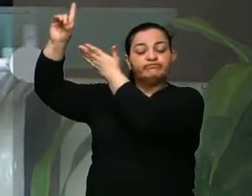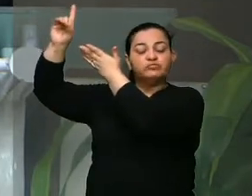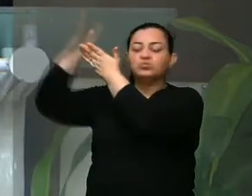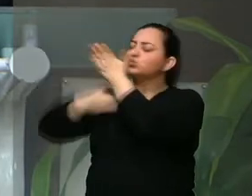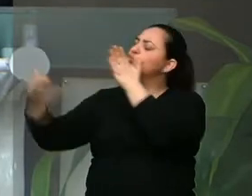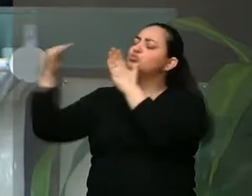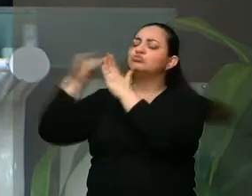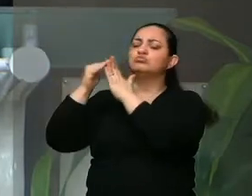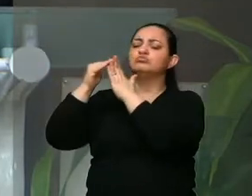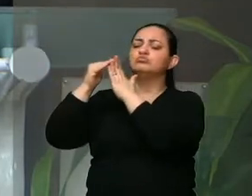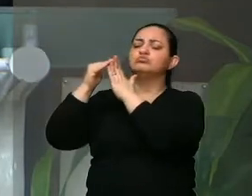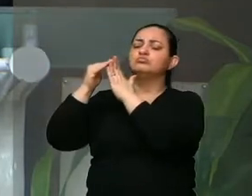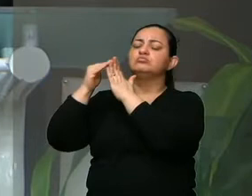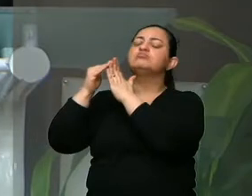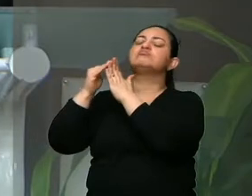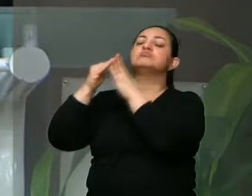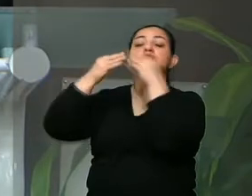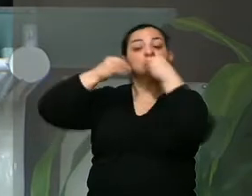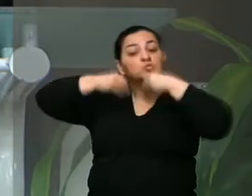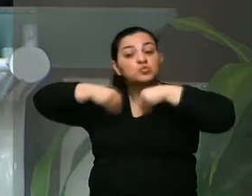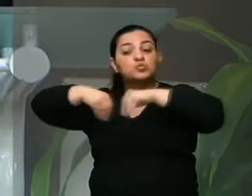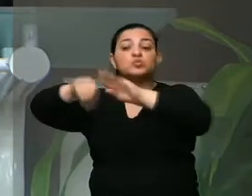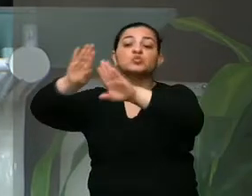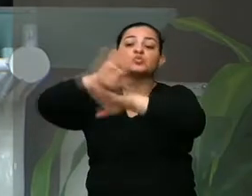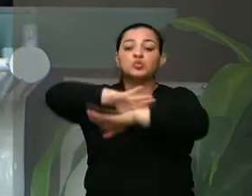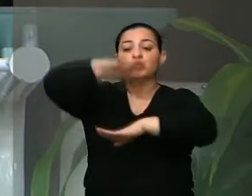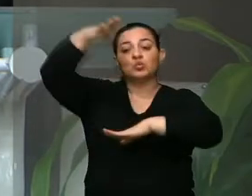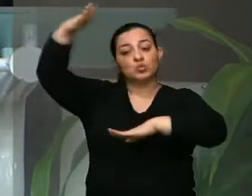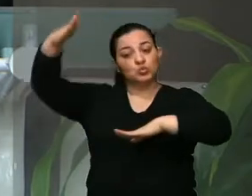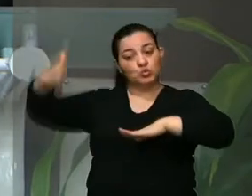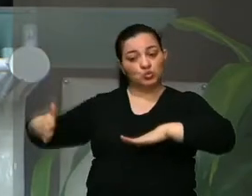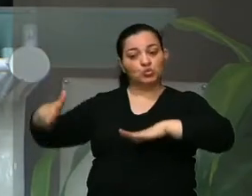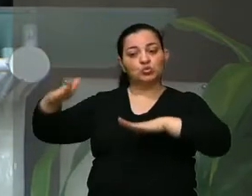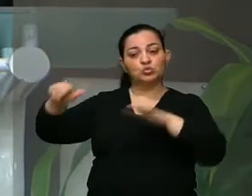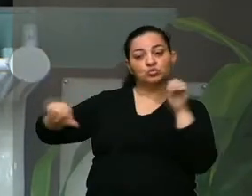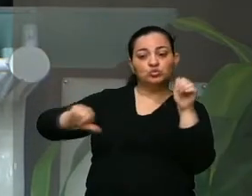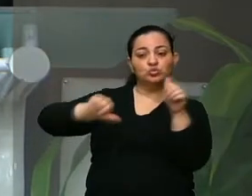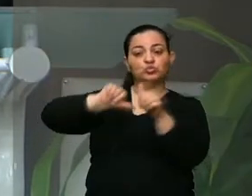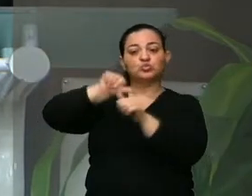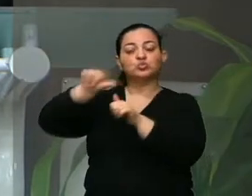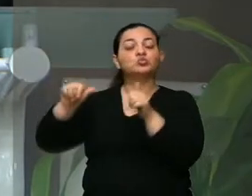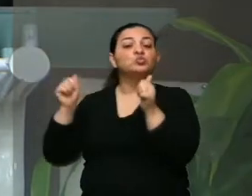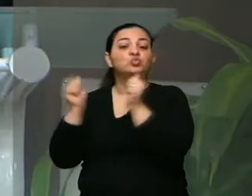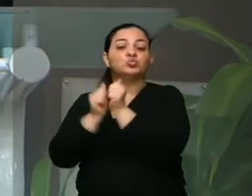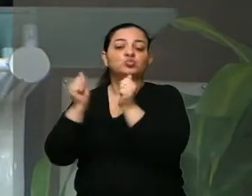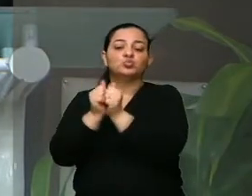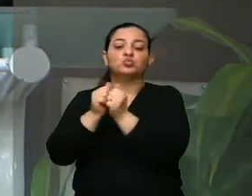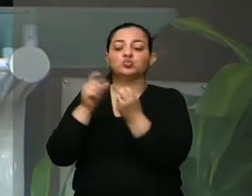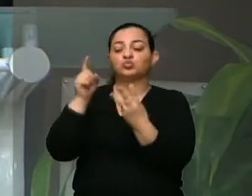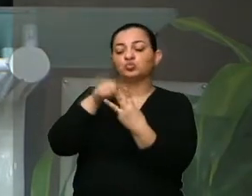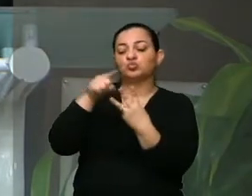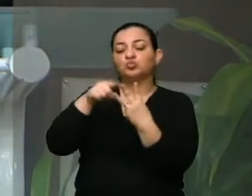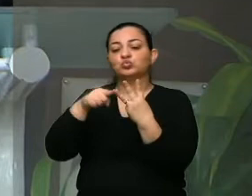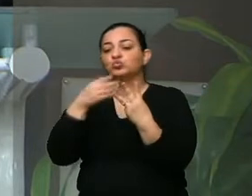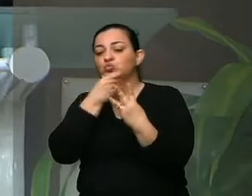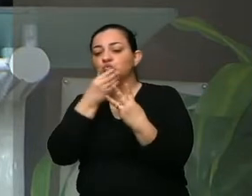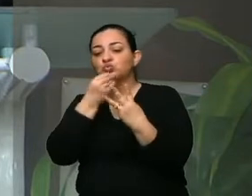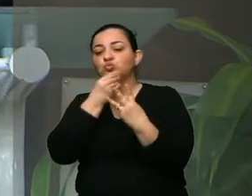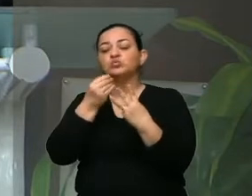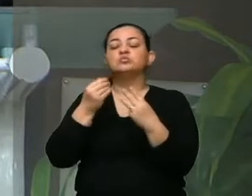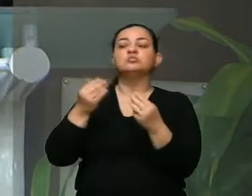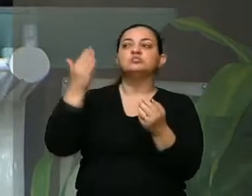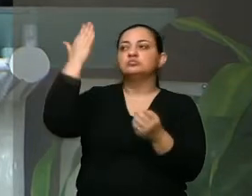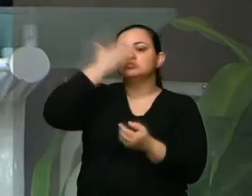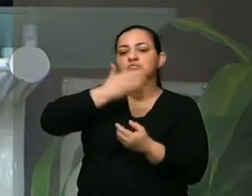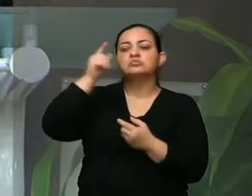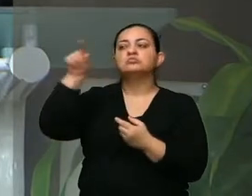tudo ele foi levado ao monte da transfiguração junto com ele pedro tiago e joão como testemunhas